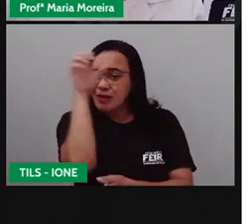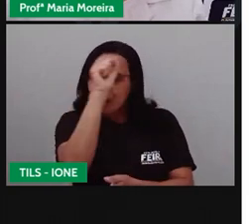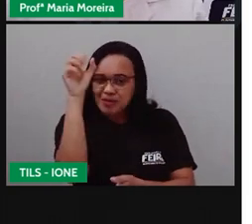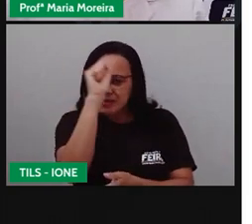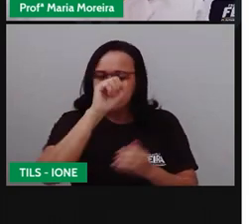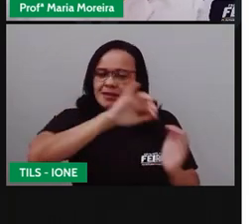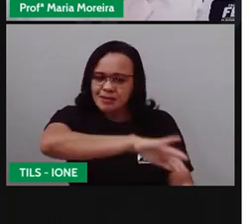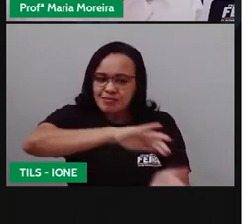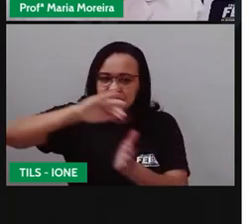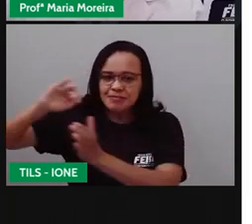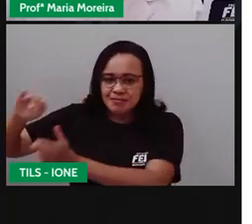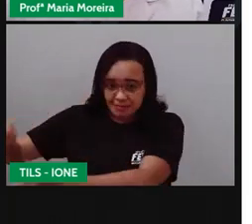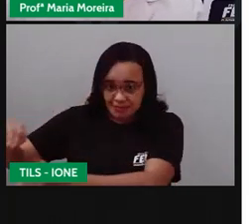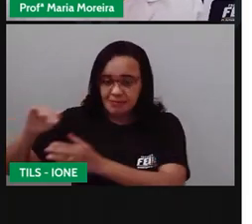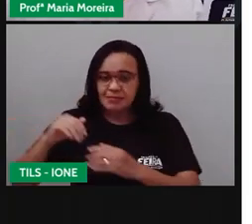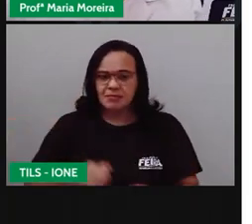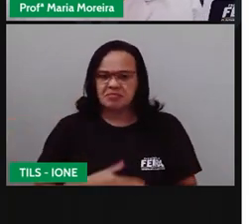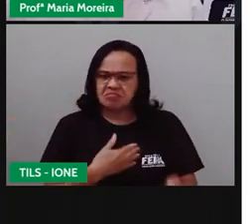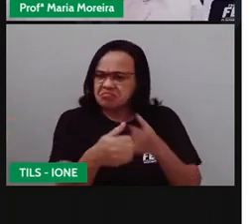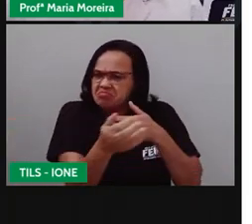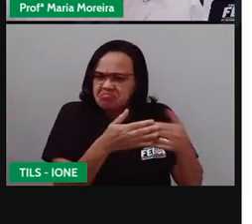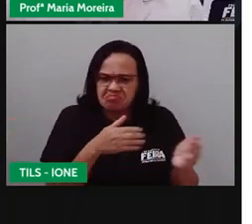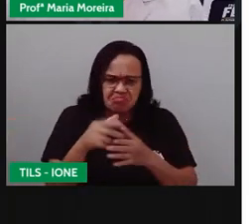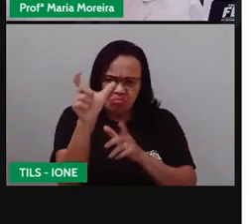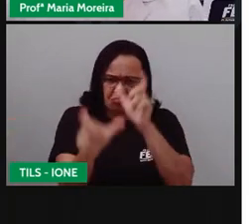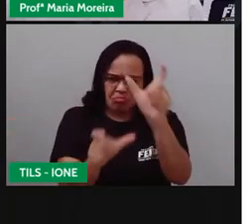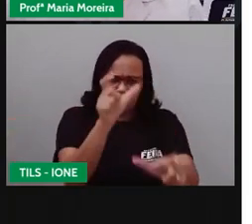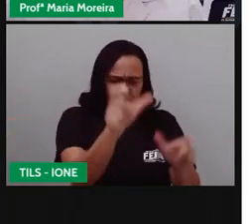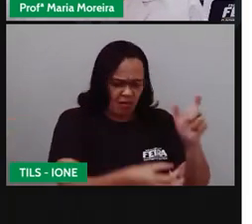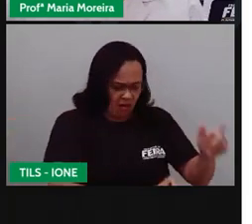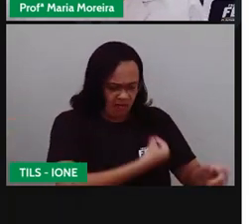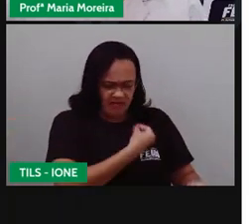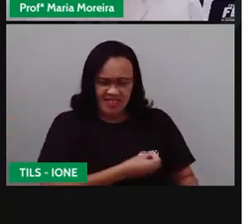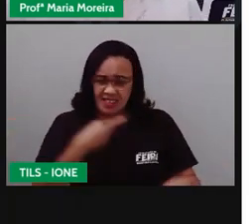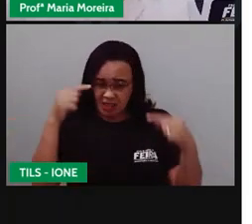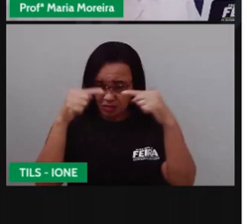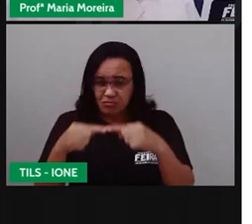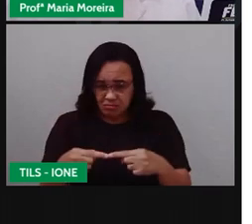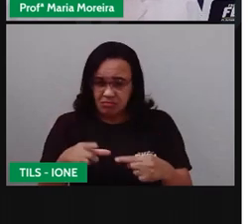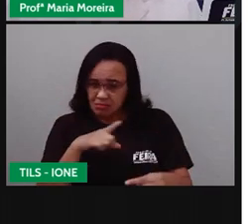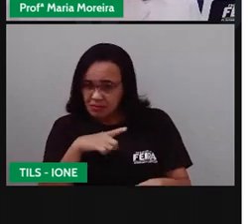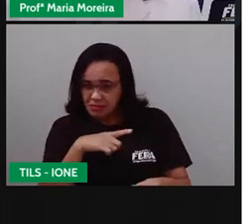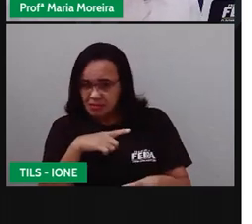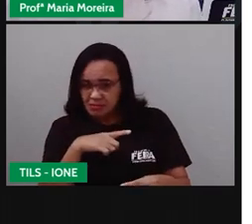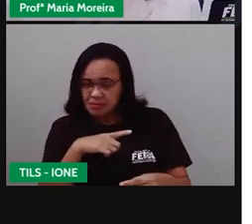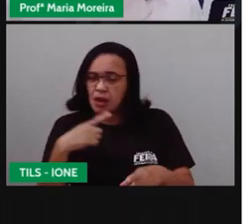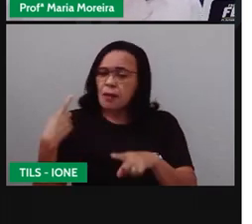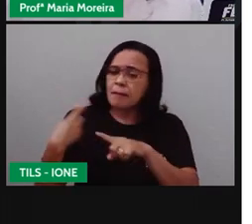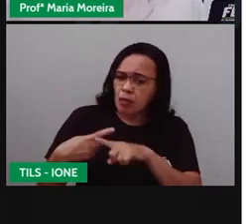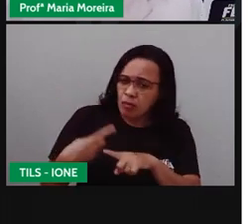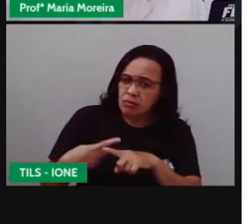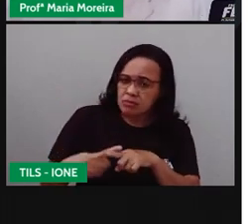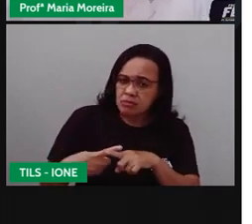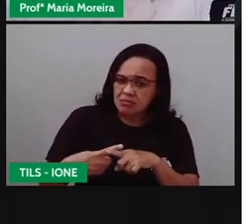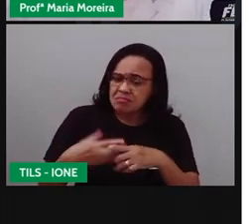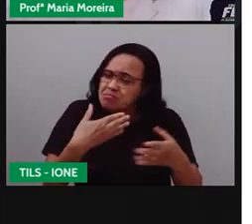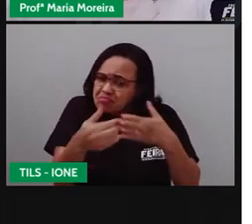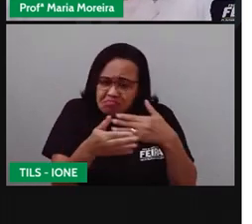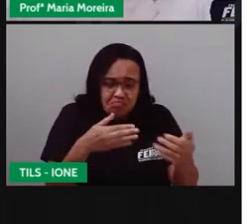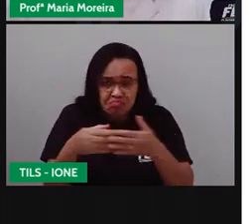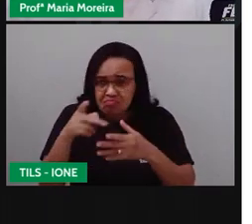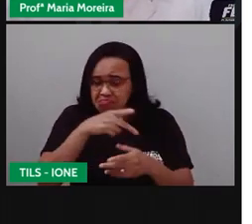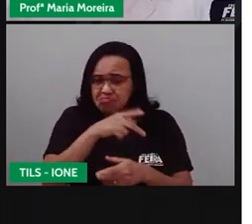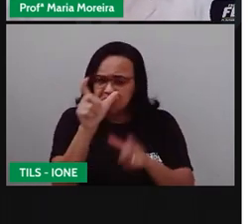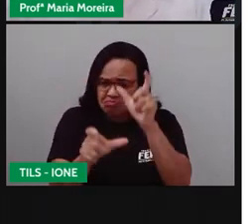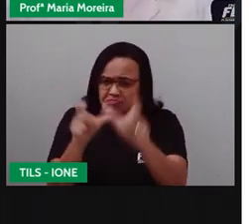a pouco. Qualquer pessoa pode ter sua vida contada em uma biografia? Por quê? Será que qualquer pessoa pode ter sua vida contada